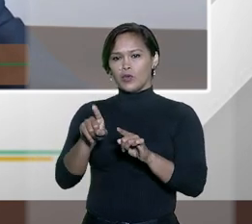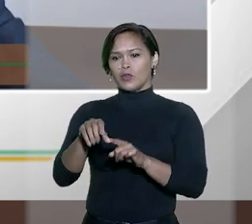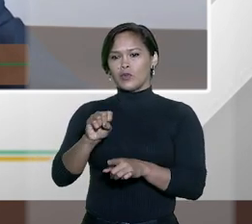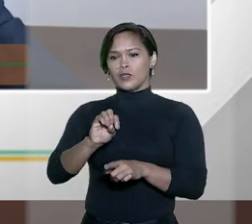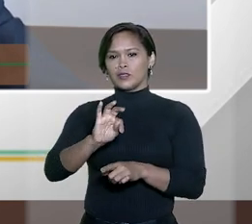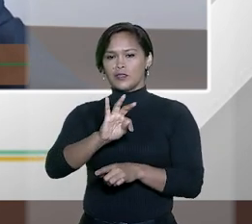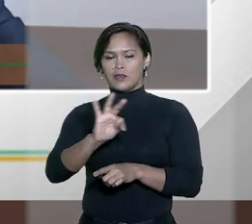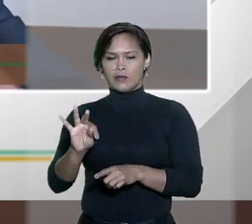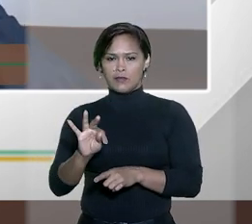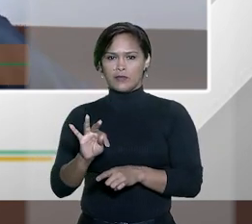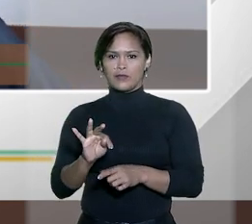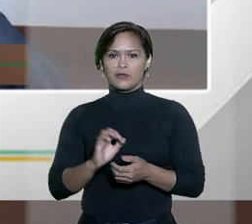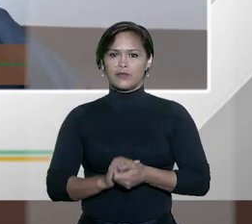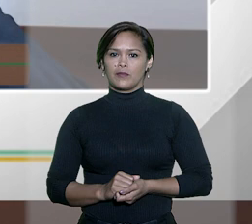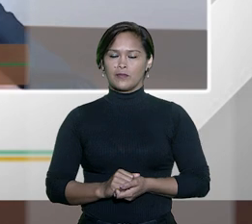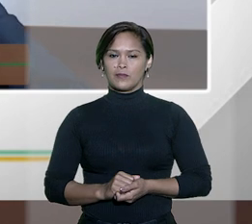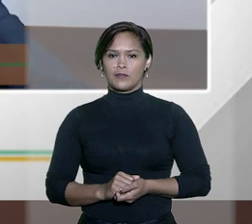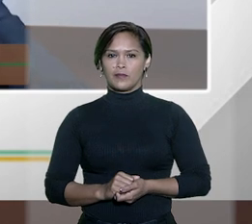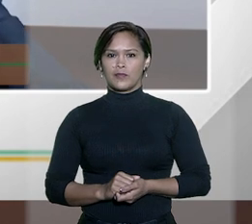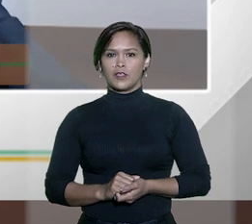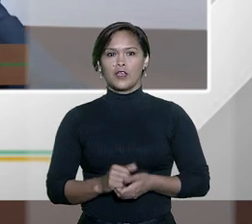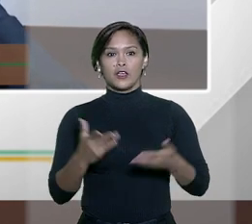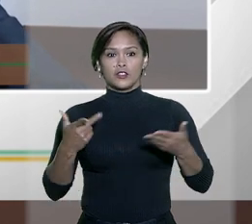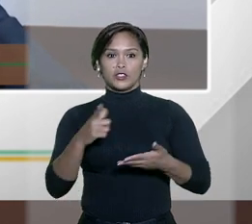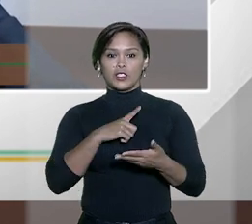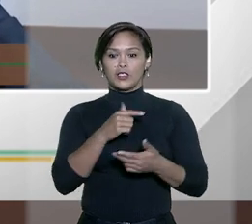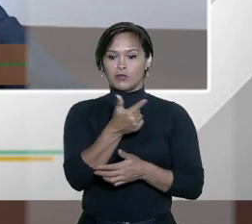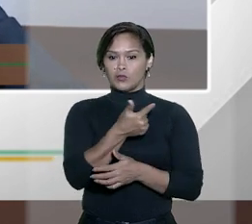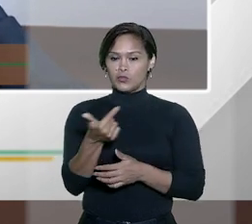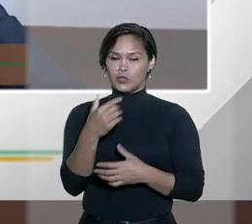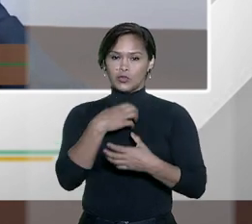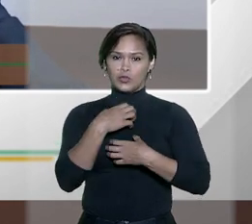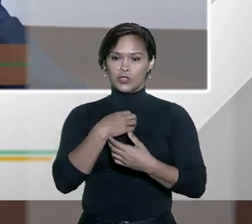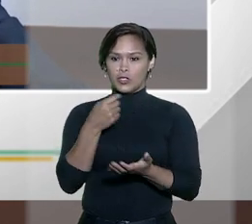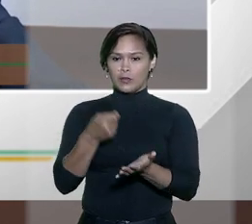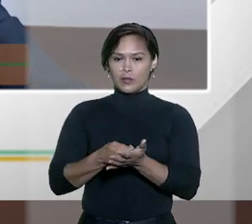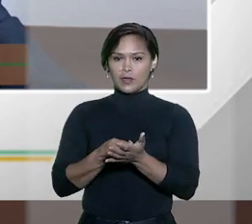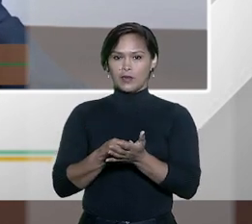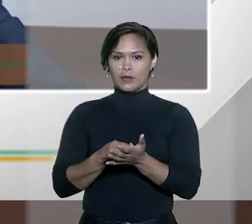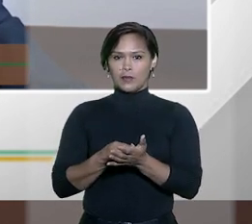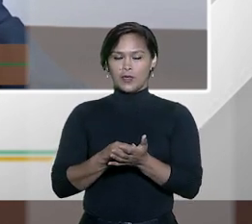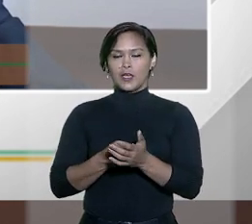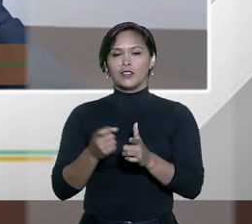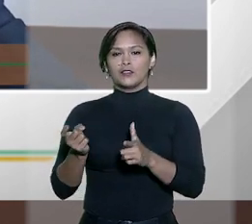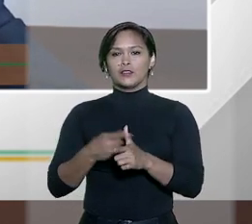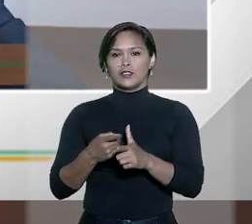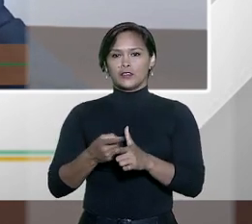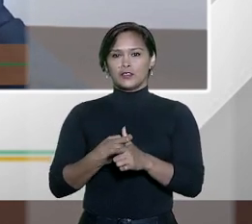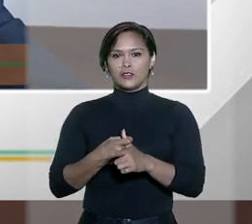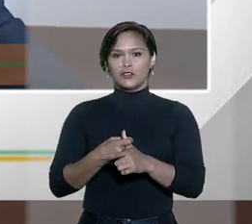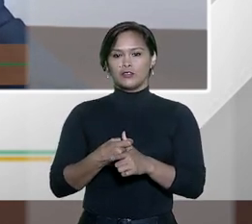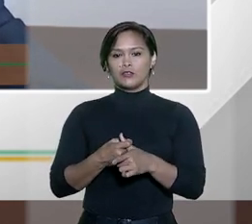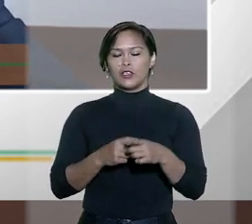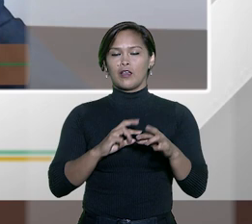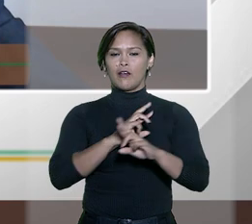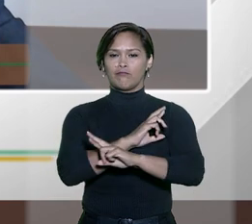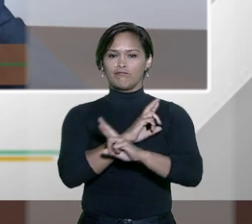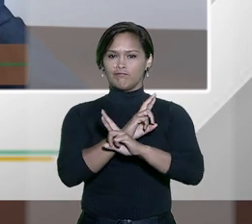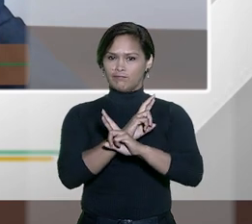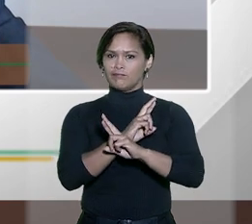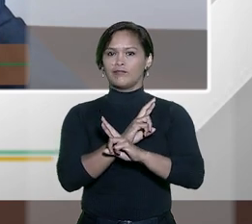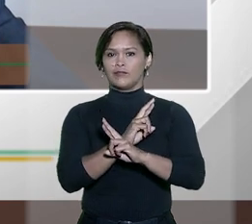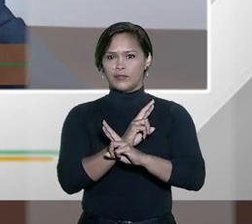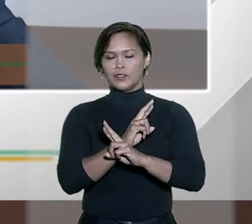do Supremo Tribunal Federal. Já temos aqui uma segunda forma de pagamento das dívidas da Fazenda